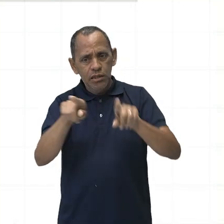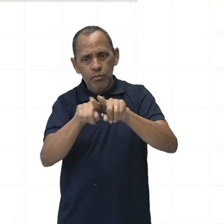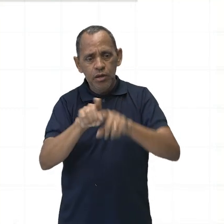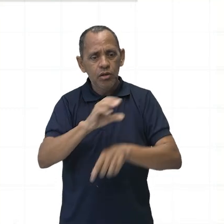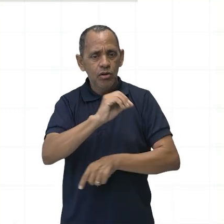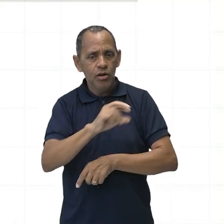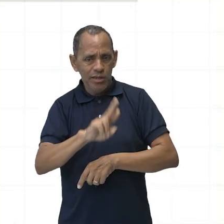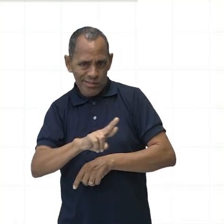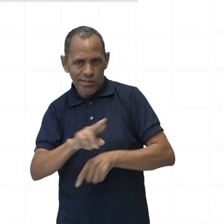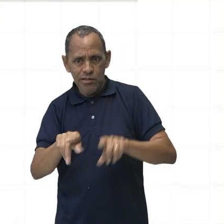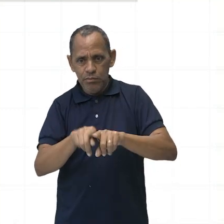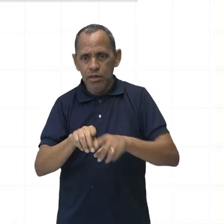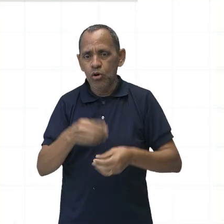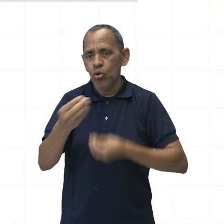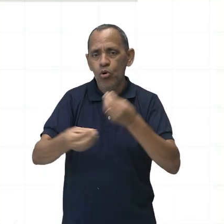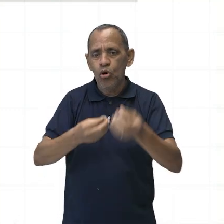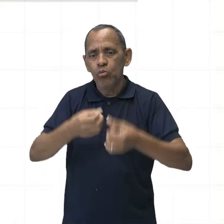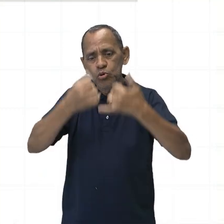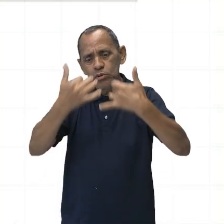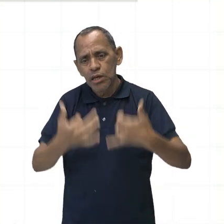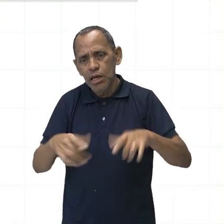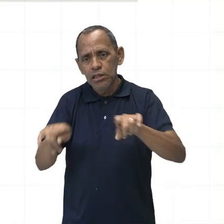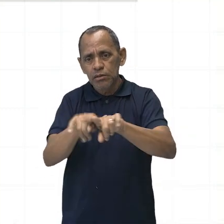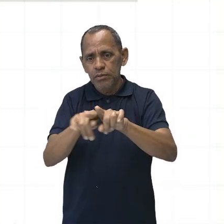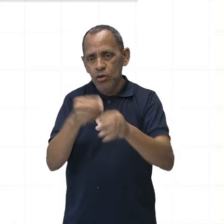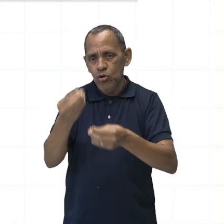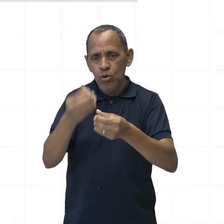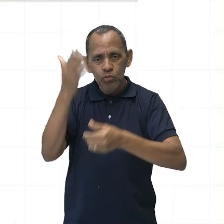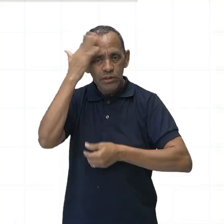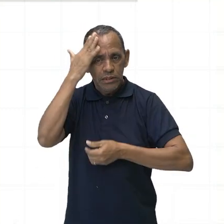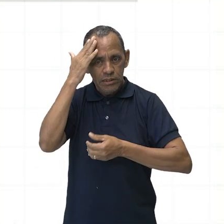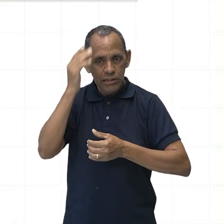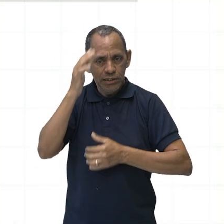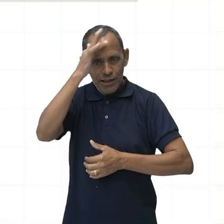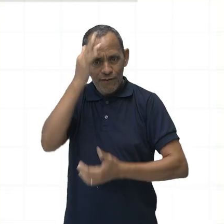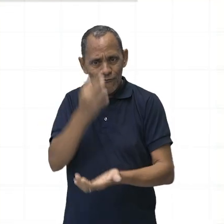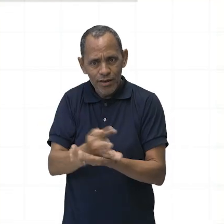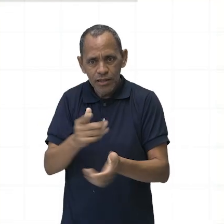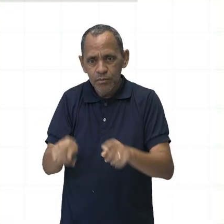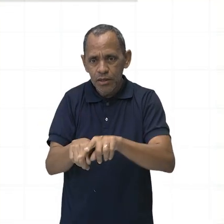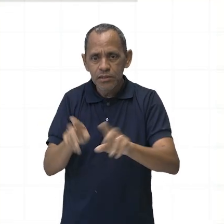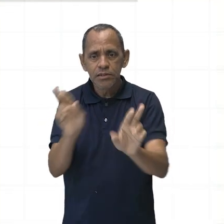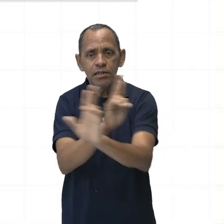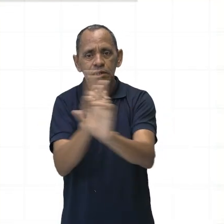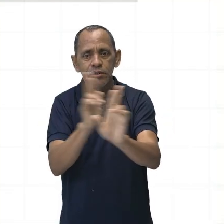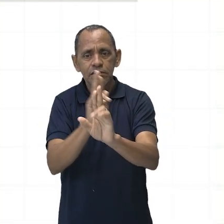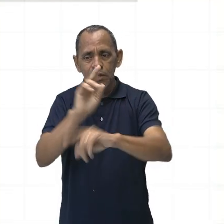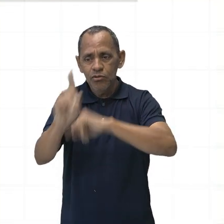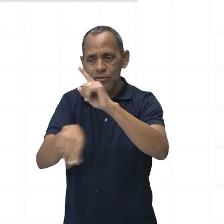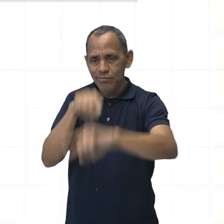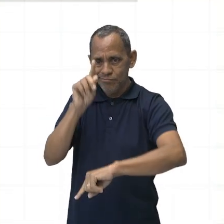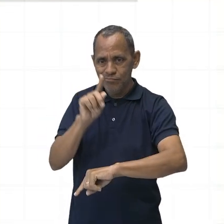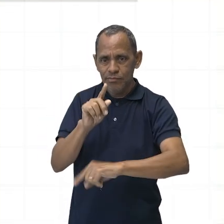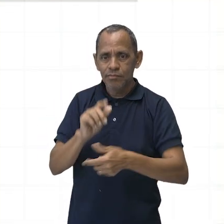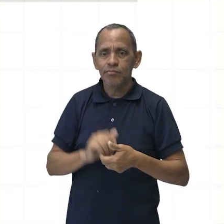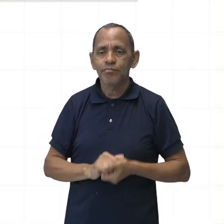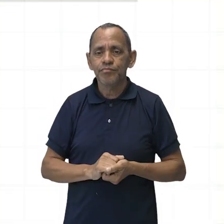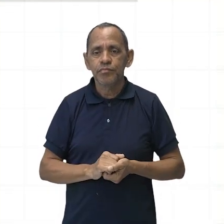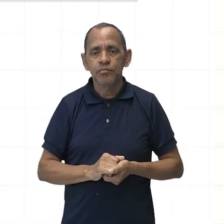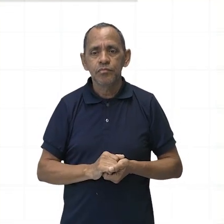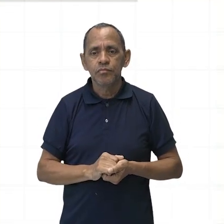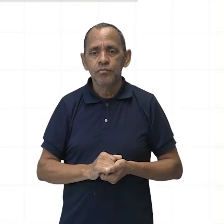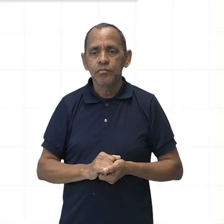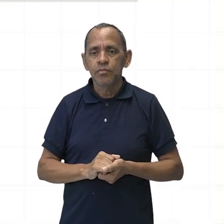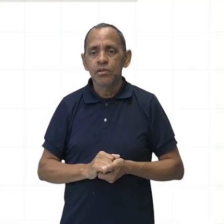de dizer, de fazer, de entender a fé e de se relacionar com o transcendente. Ok?